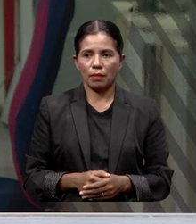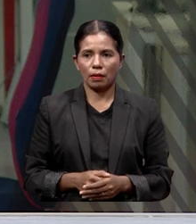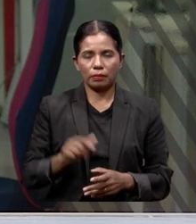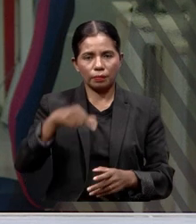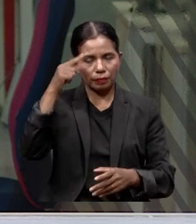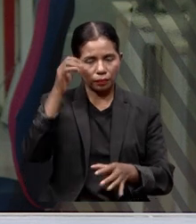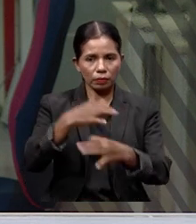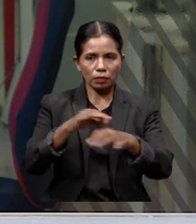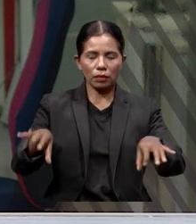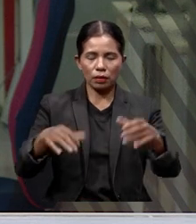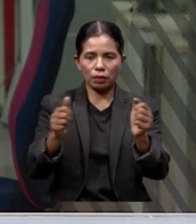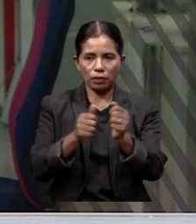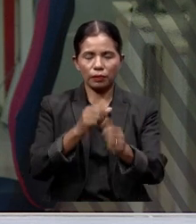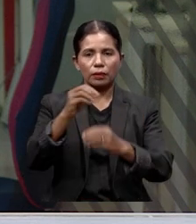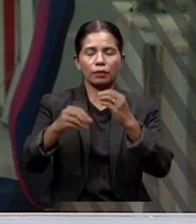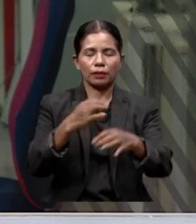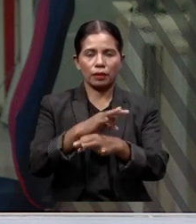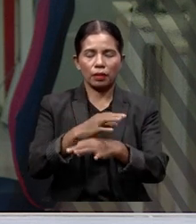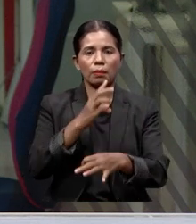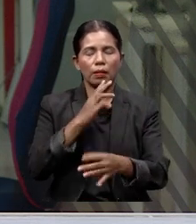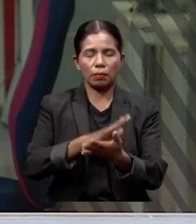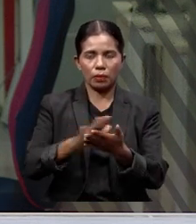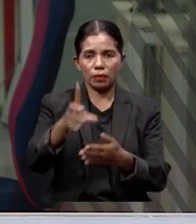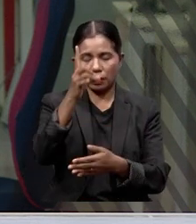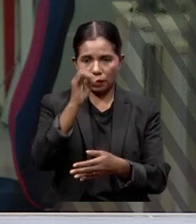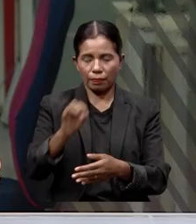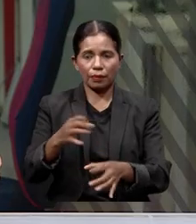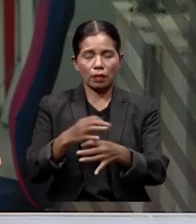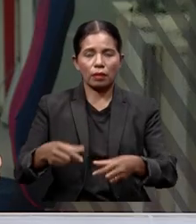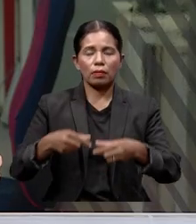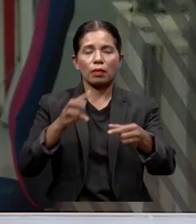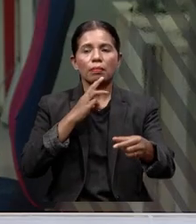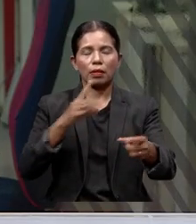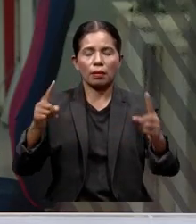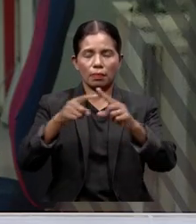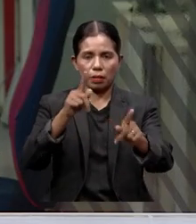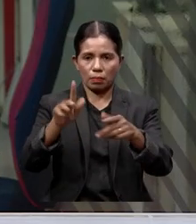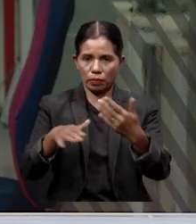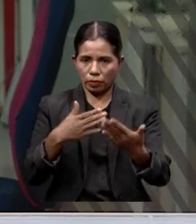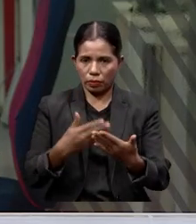Governo se adia sistema tua canalização bem moça capital dele, onde adia fornecimento B para a comunidade.